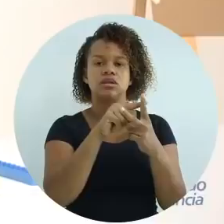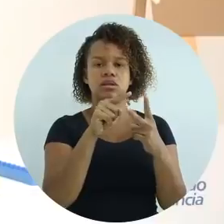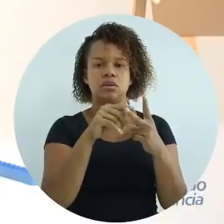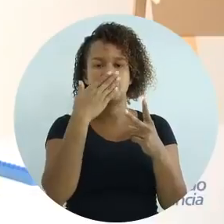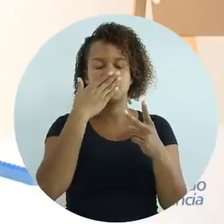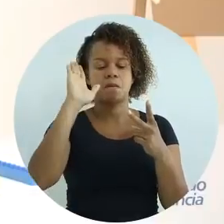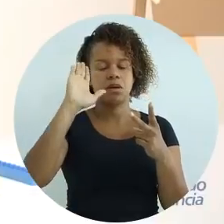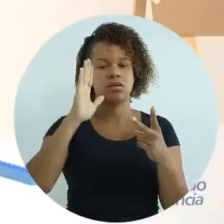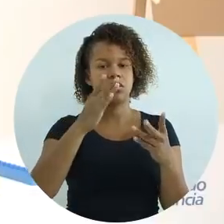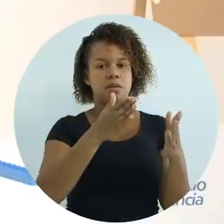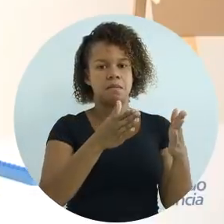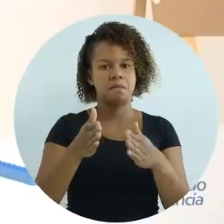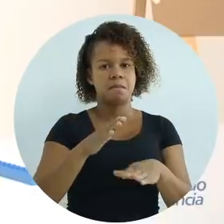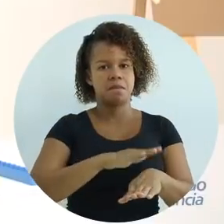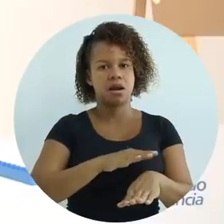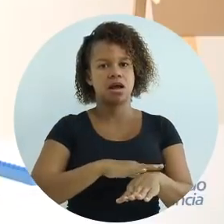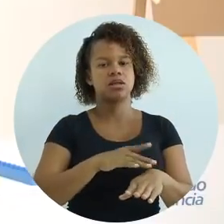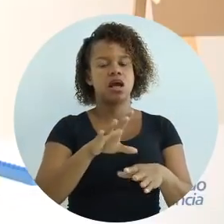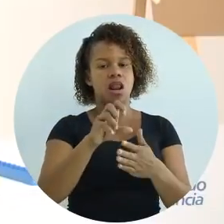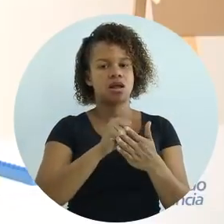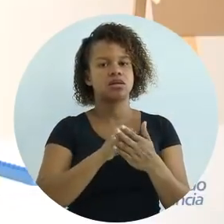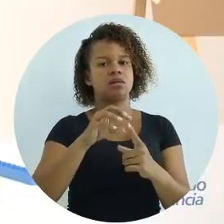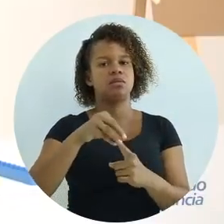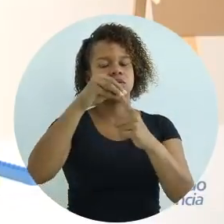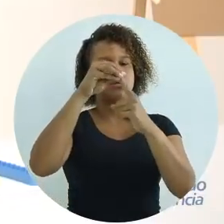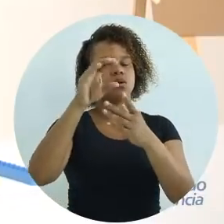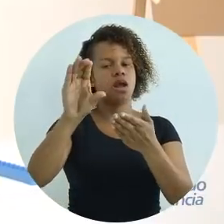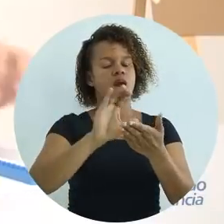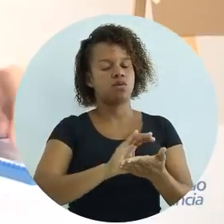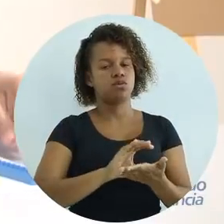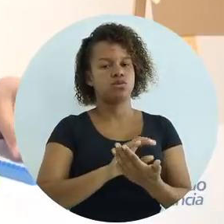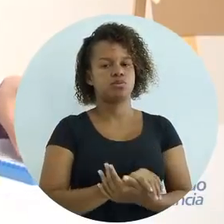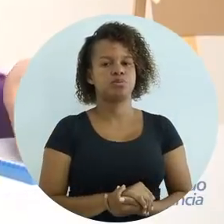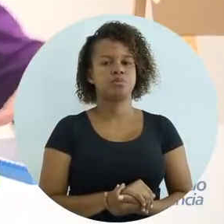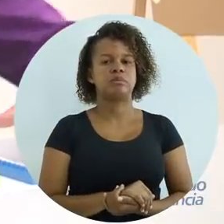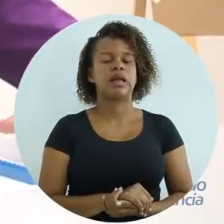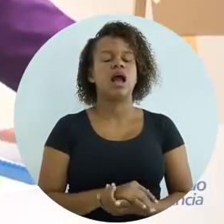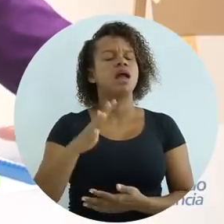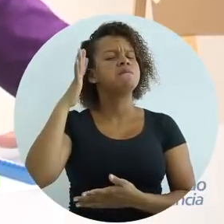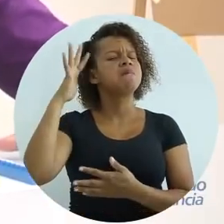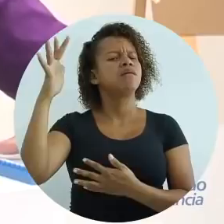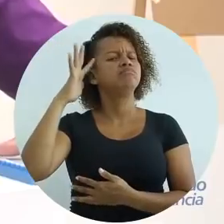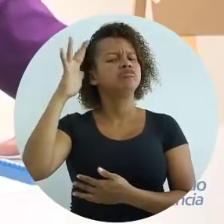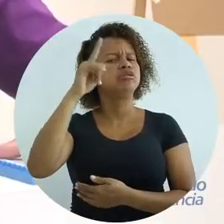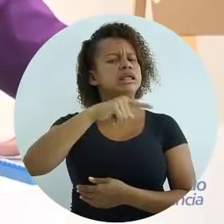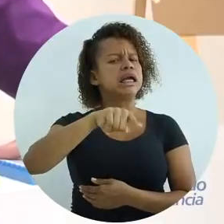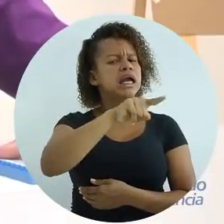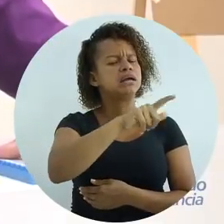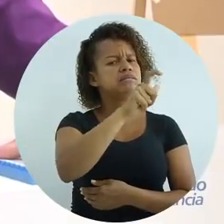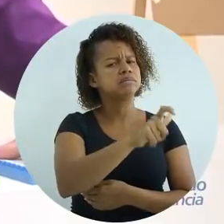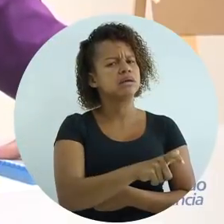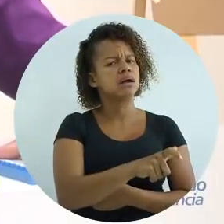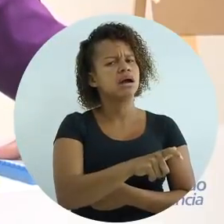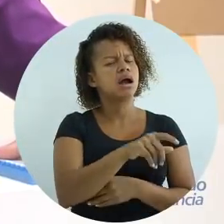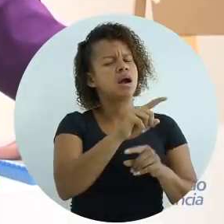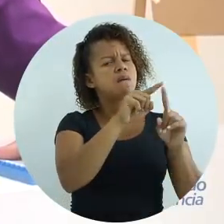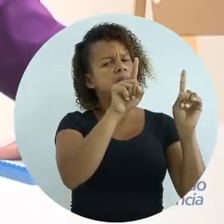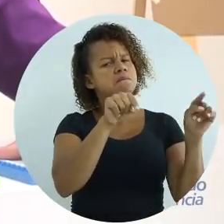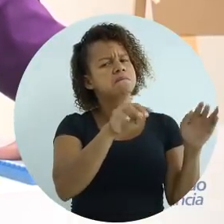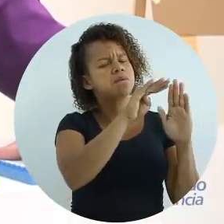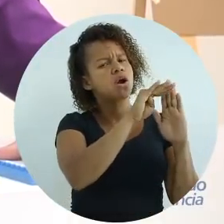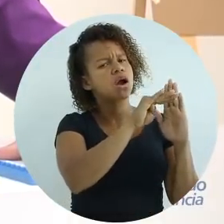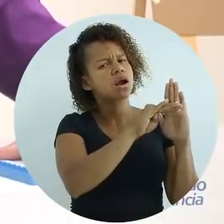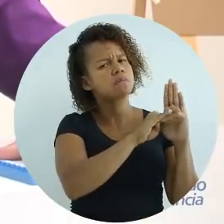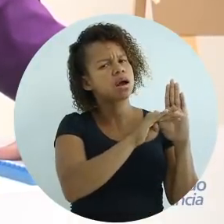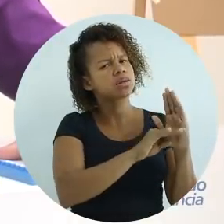de promessa de prazos e de alocação e priorização de recursos. Imagine que esta aqui é a programação